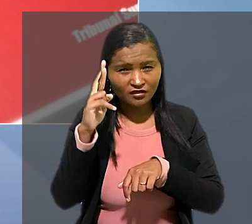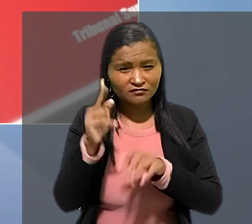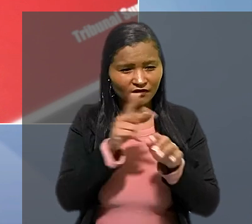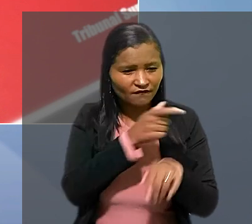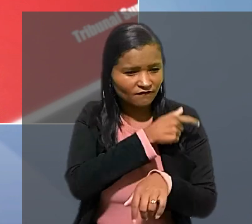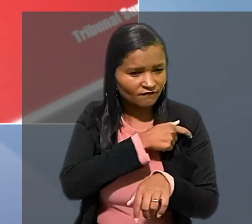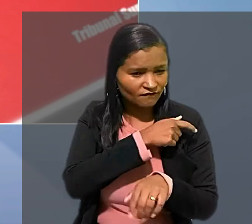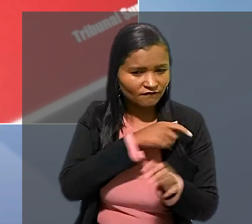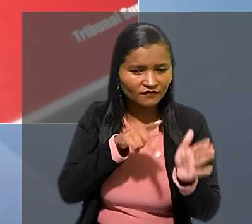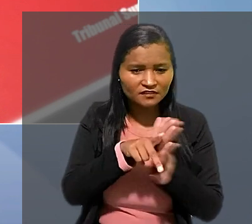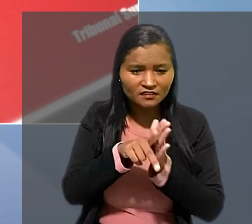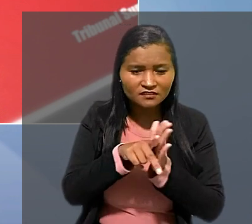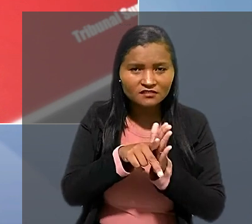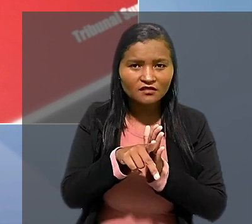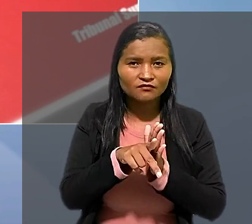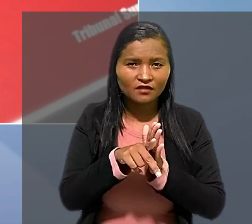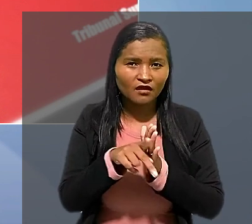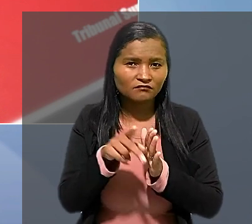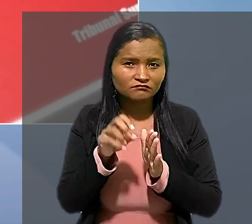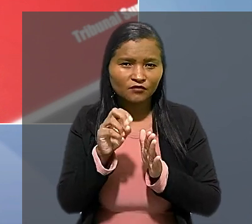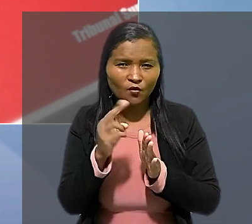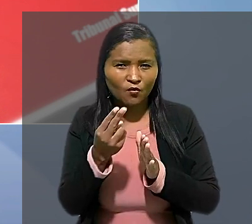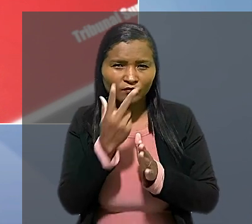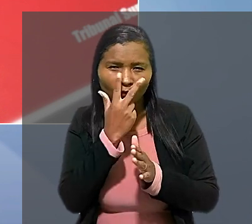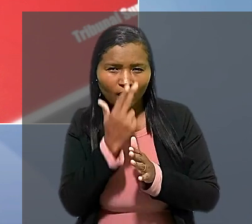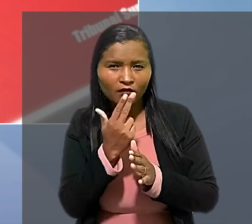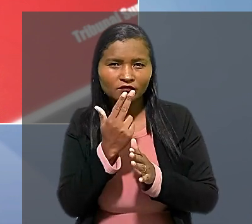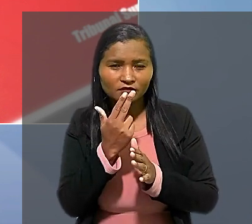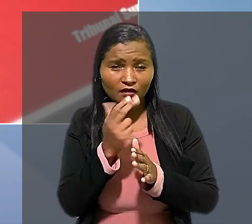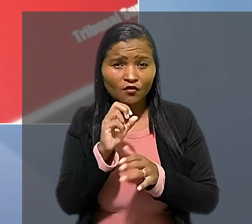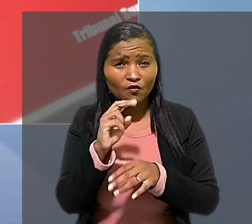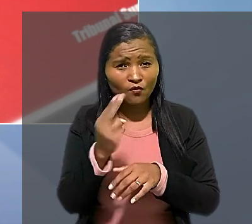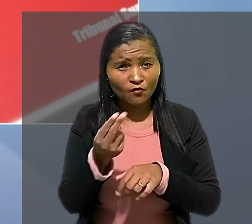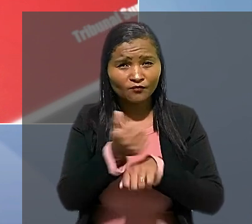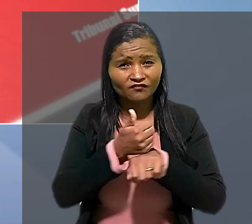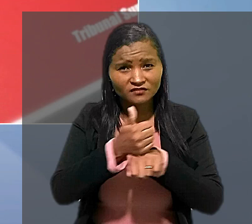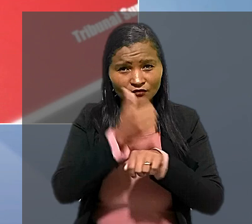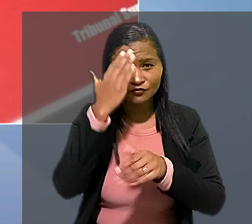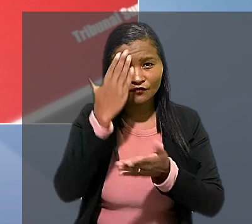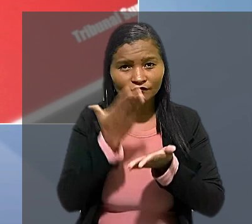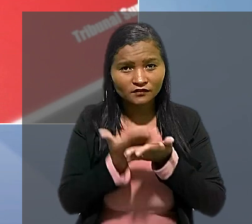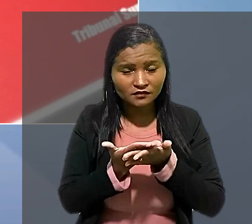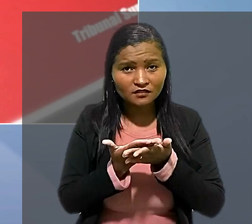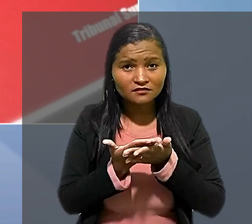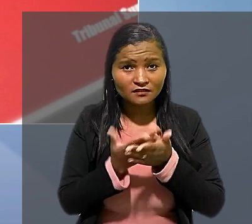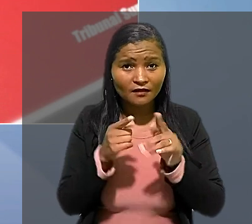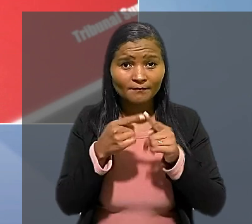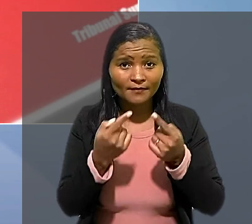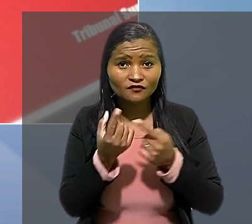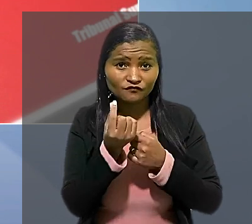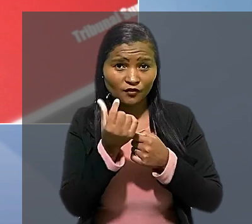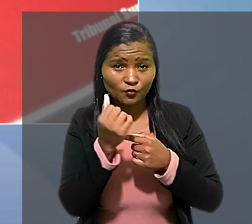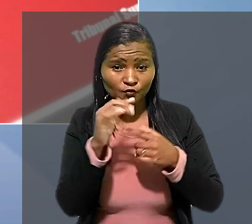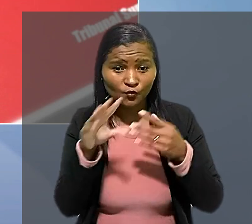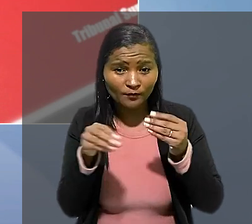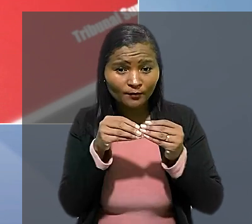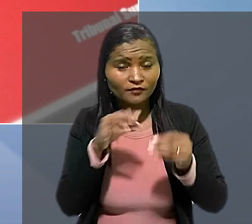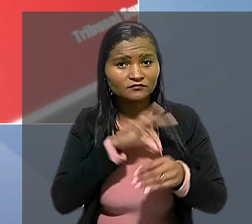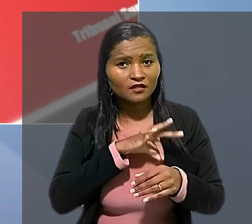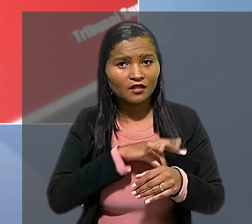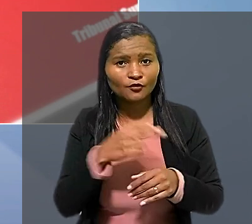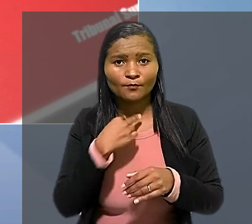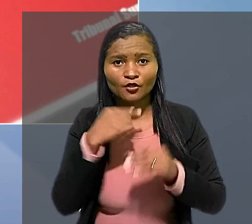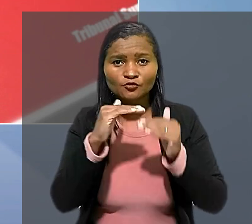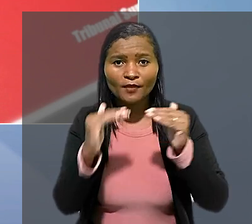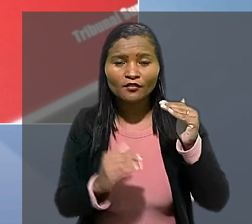fiscalização, chefias e equivalentes, ou que desempenhem outros cargos de confiança, desde que o valor da gratificação não